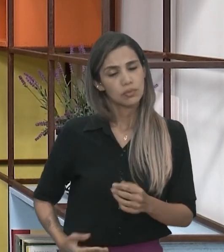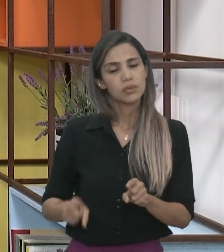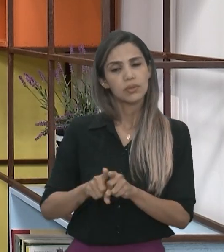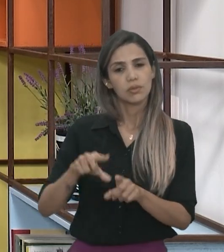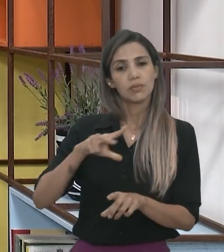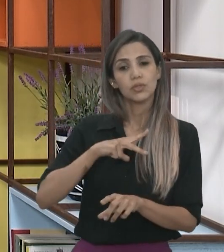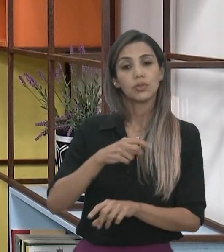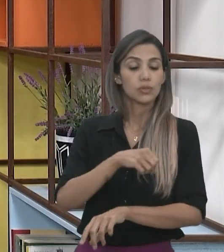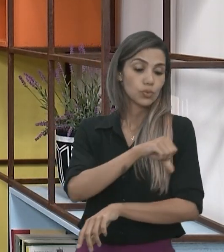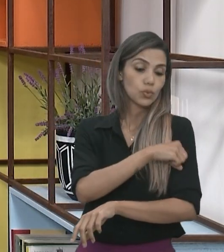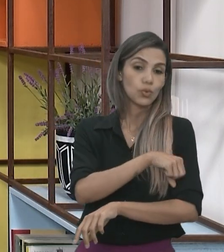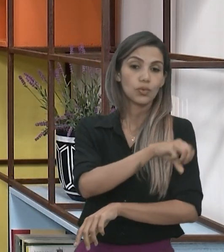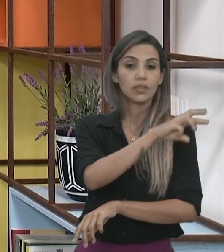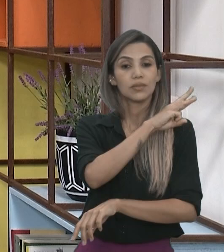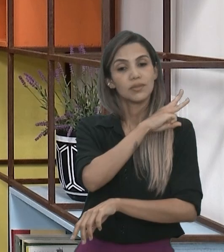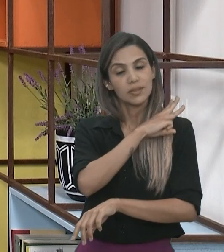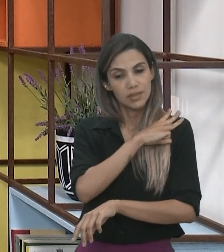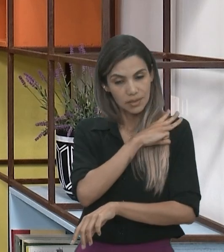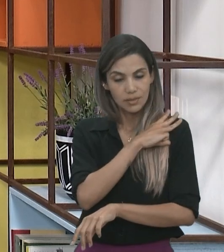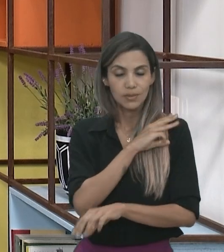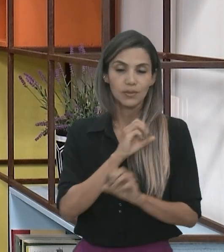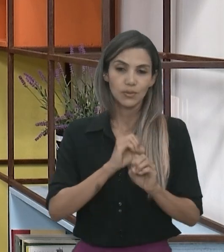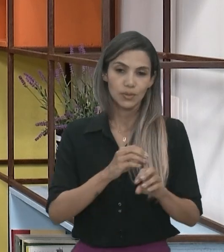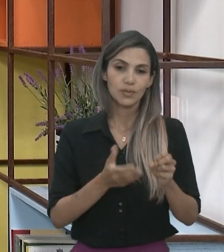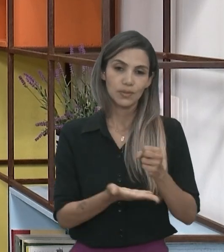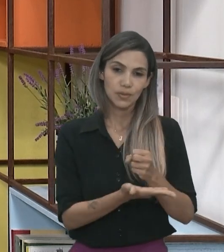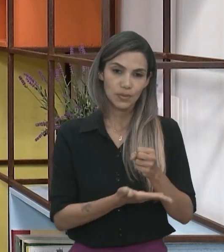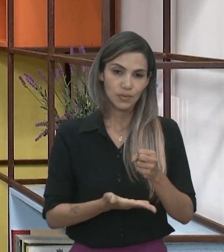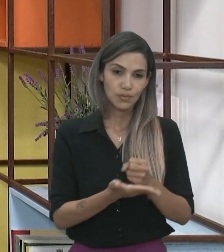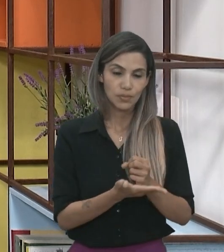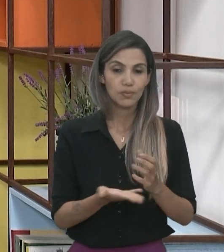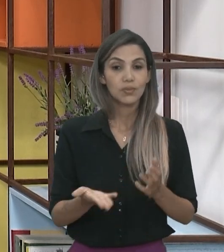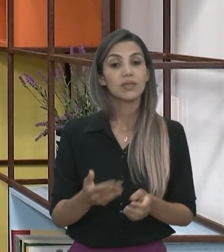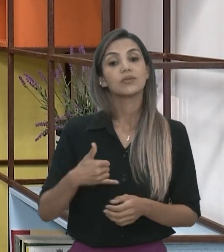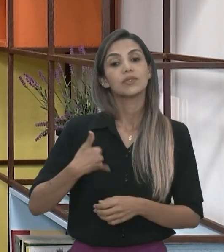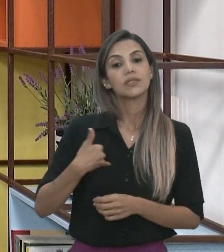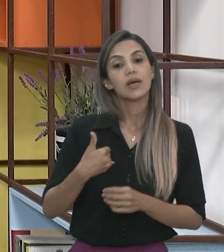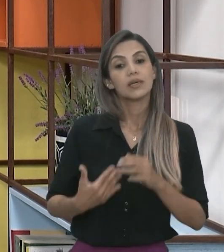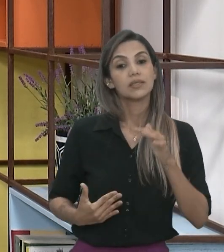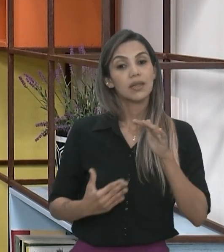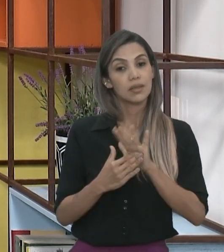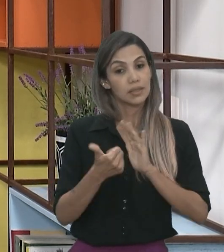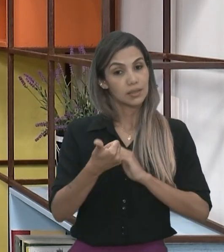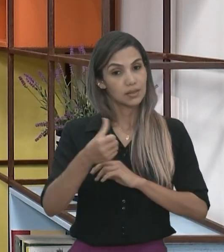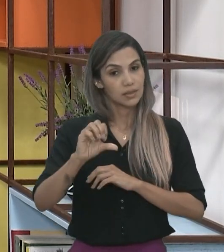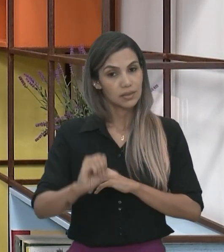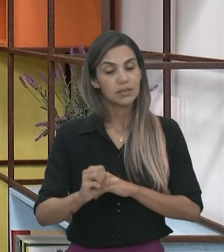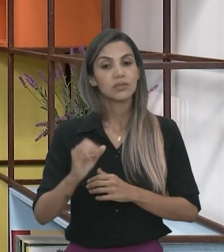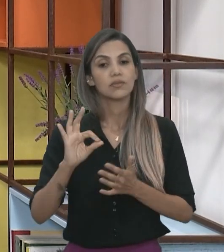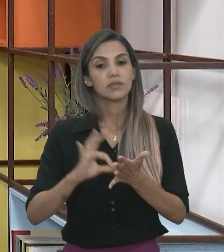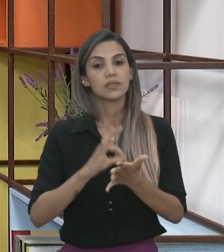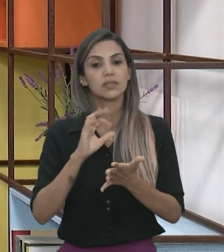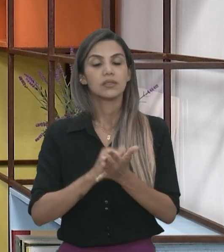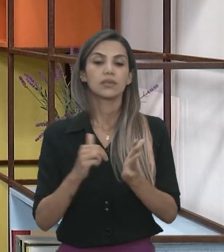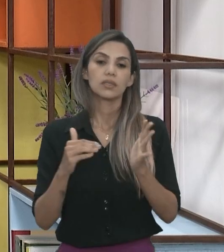do 9º até o 3º ano do ensino médio, com idade de até 19 anos. As inscrições vão até o dia 15 do